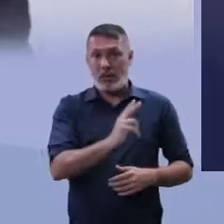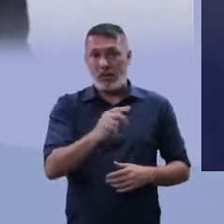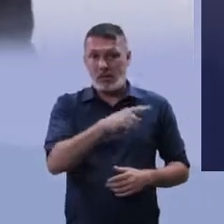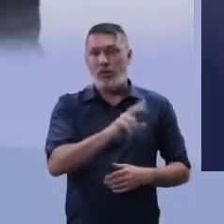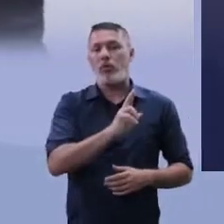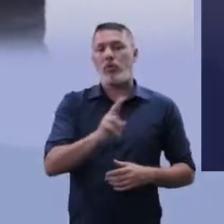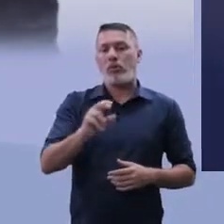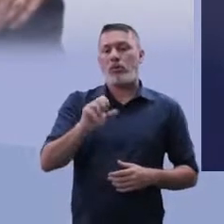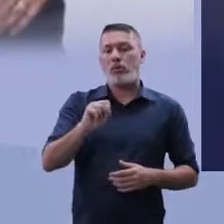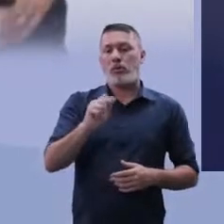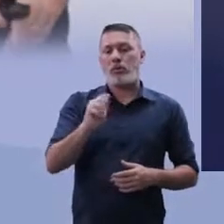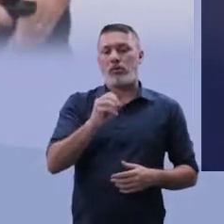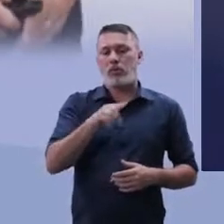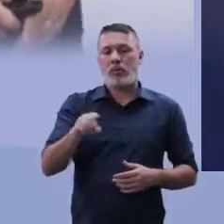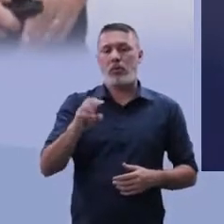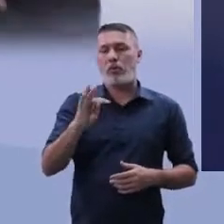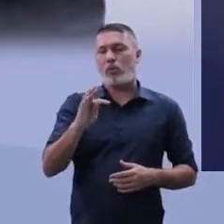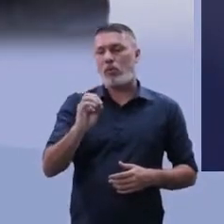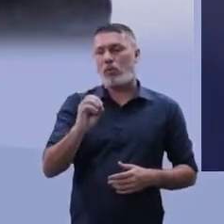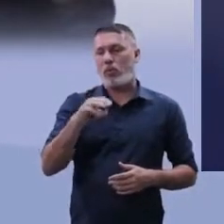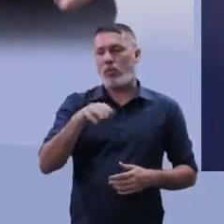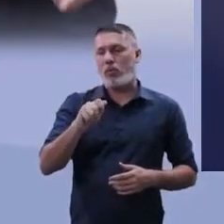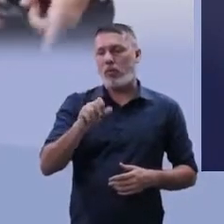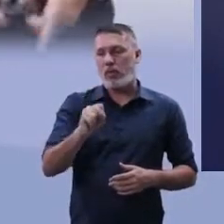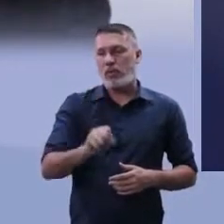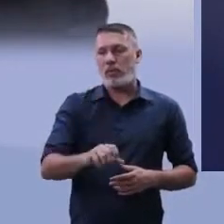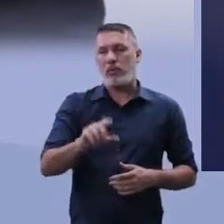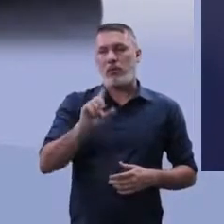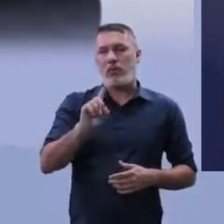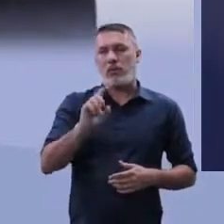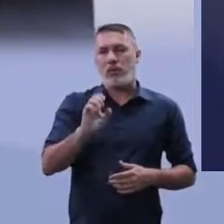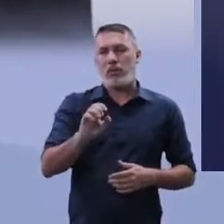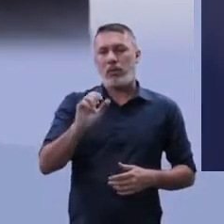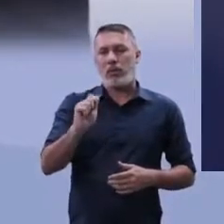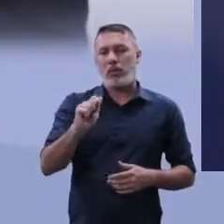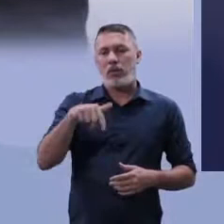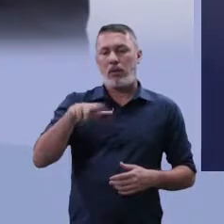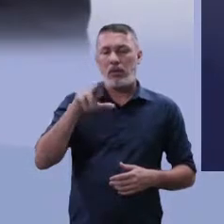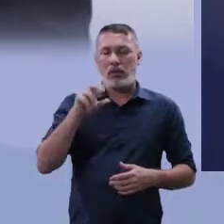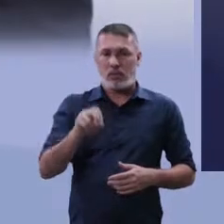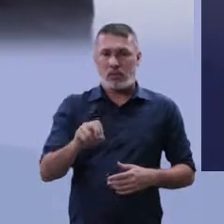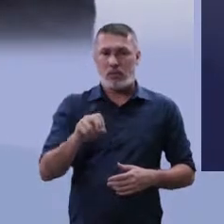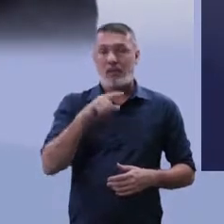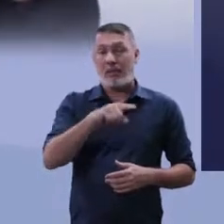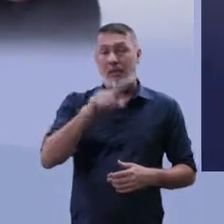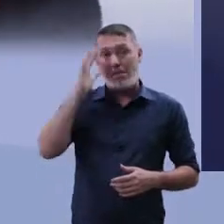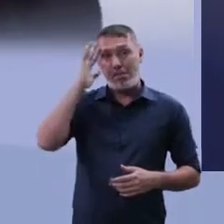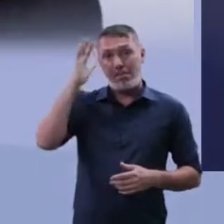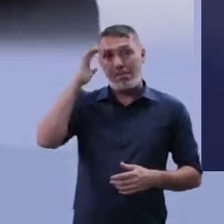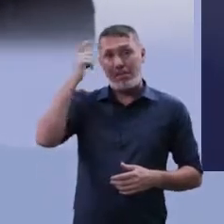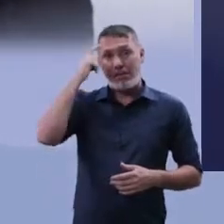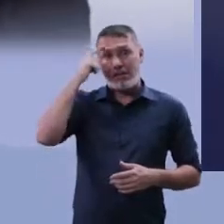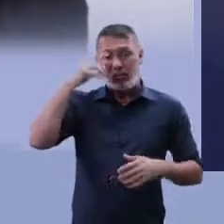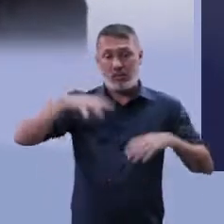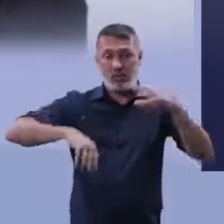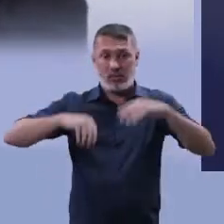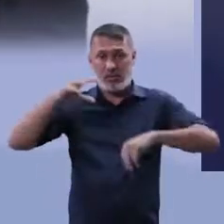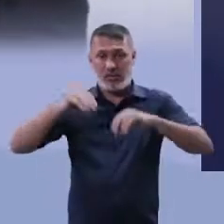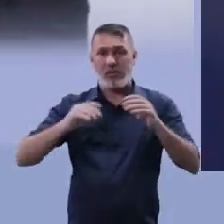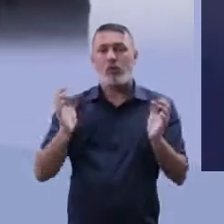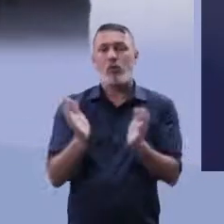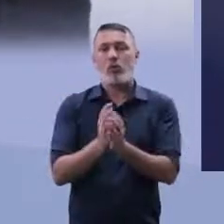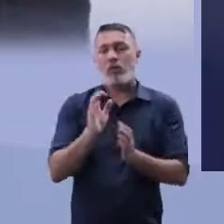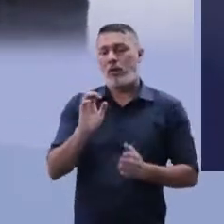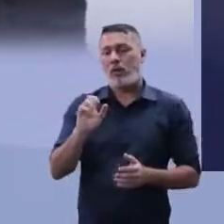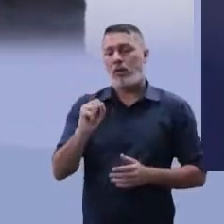de Aquino, também clérigo, principal pensador de um outro período da Idade Média, chamado Escolástica, e ele vai dizer o